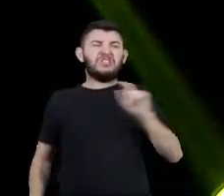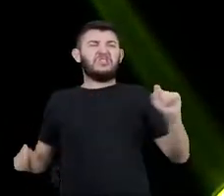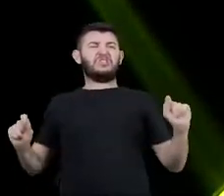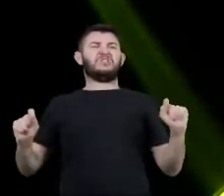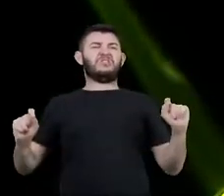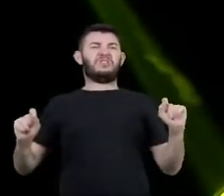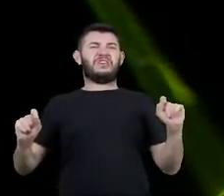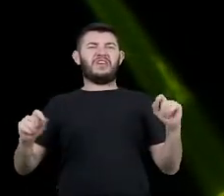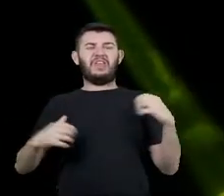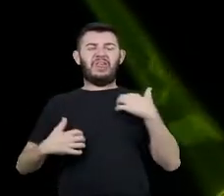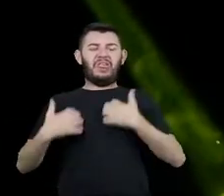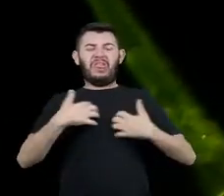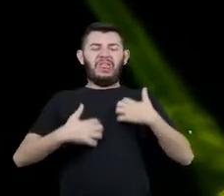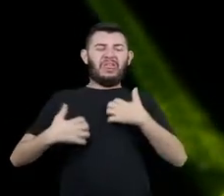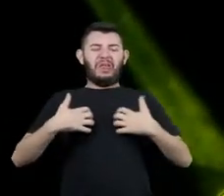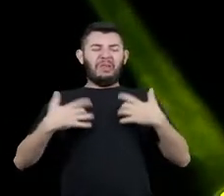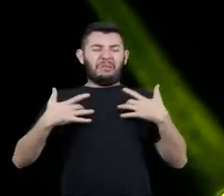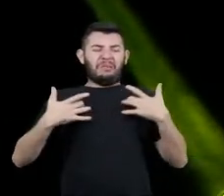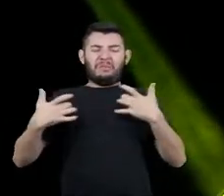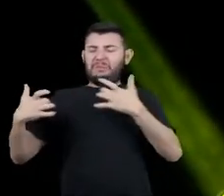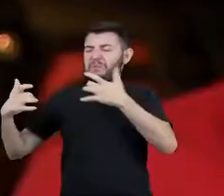resistindo.